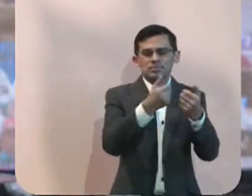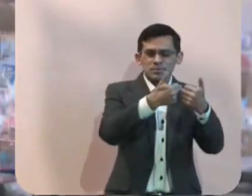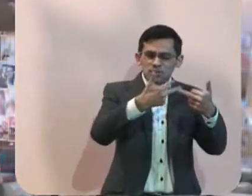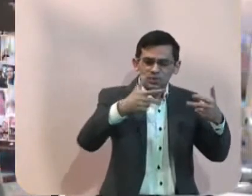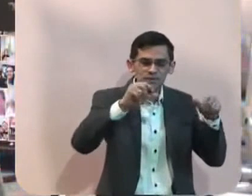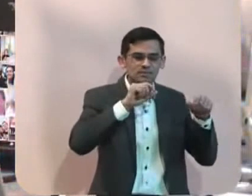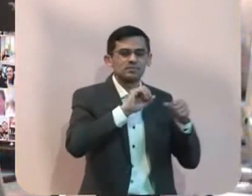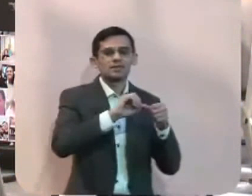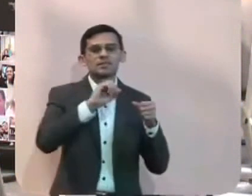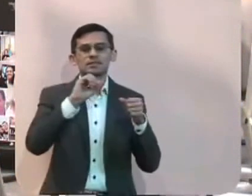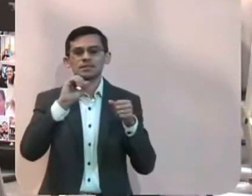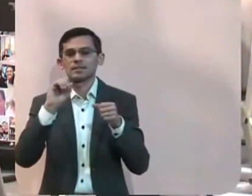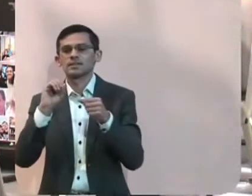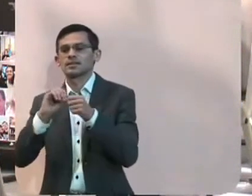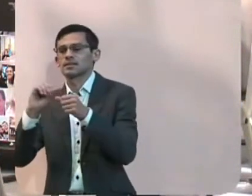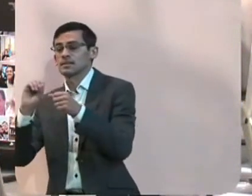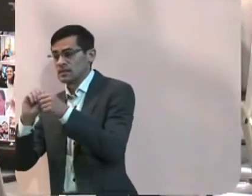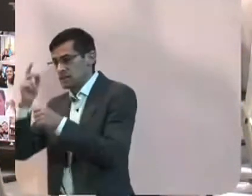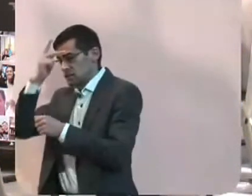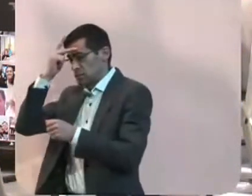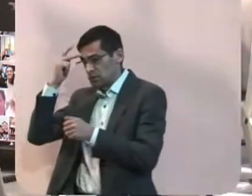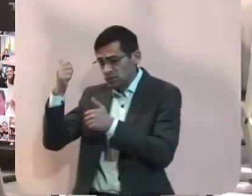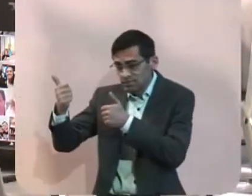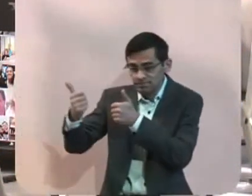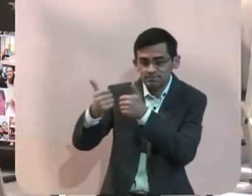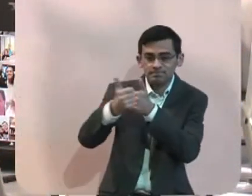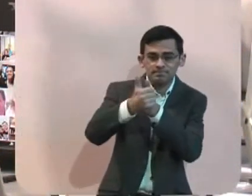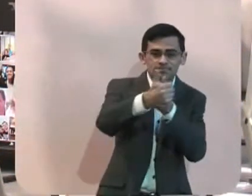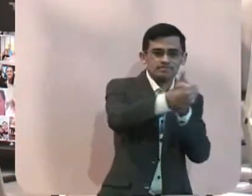Há tanto pra fazer.